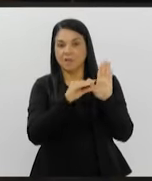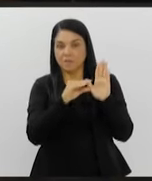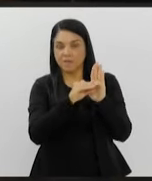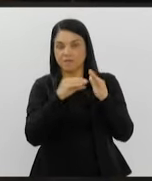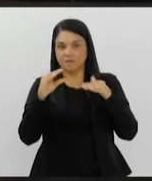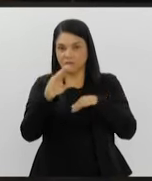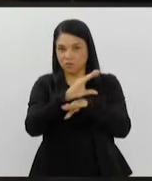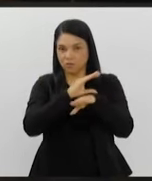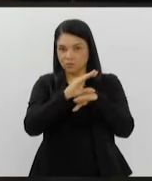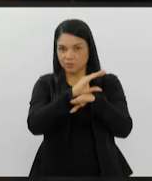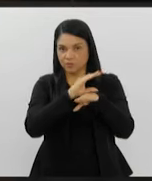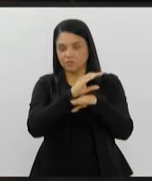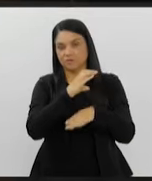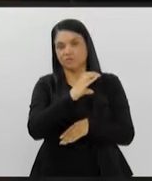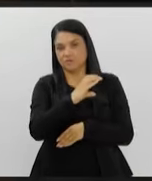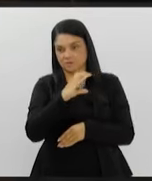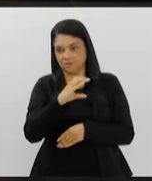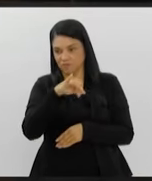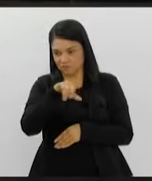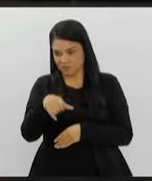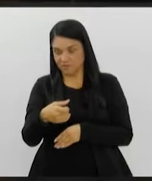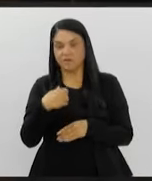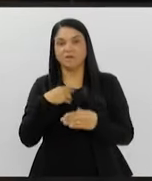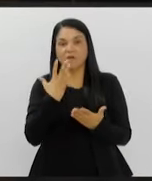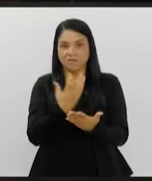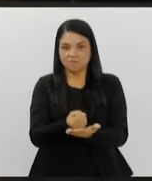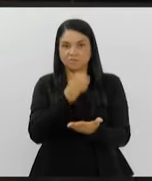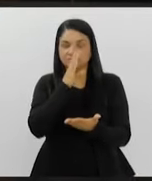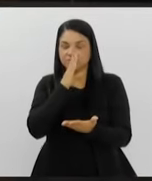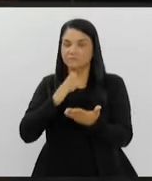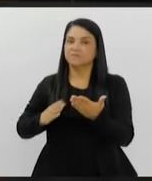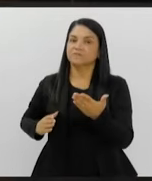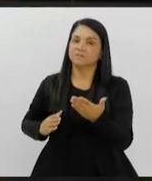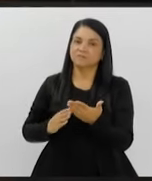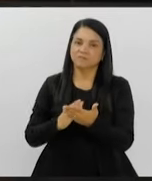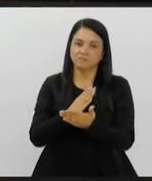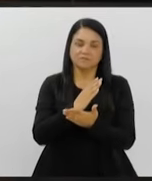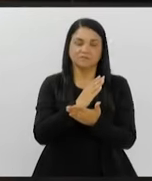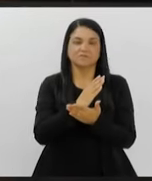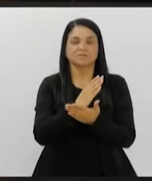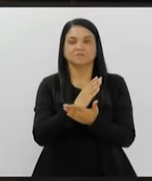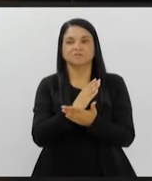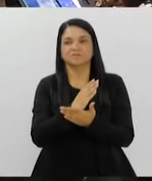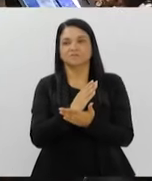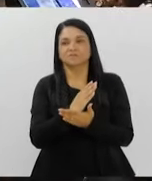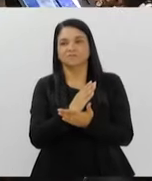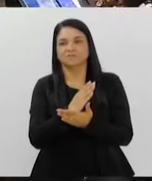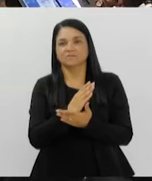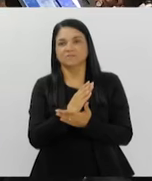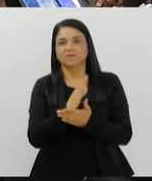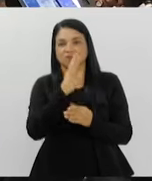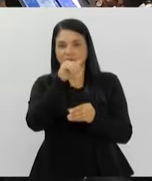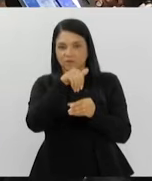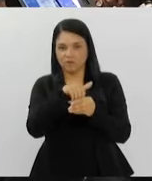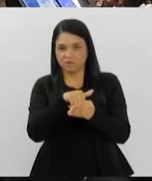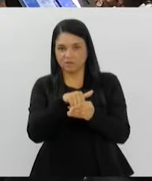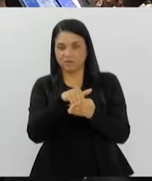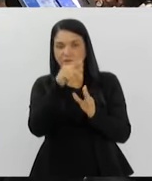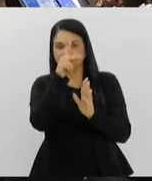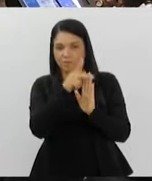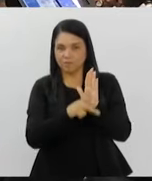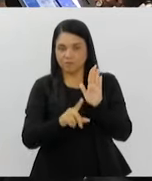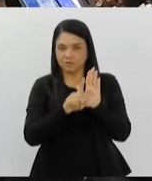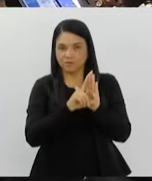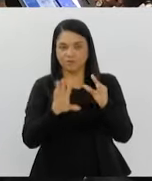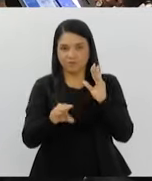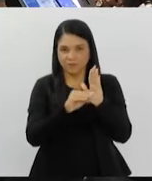Constituição de Justiça. Os senhores que aprovam, permaneçam como estão. Aprovado. Em votação, o projeto assim